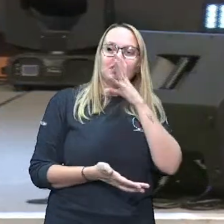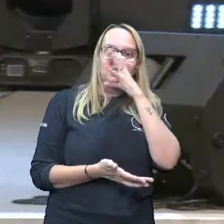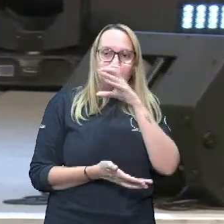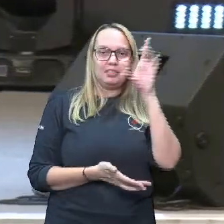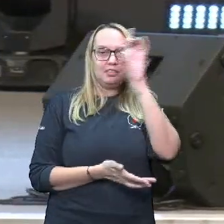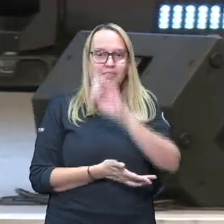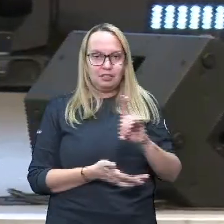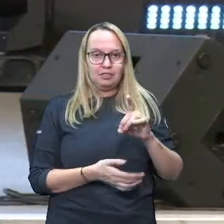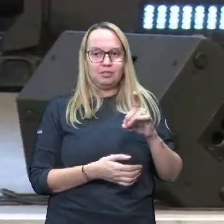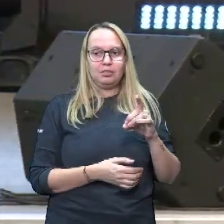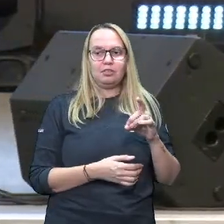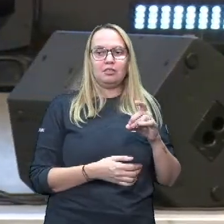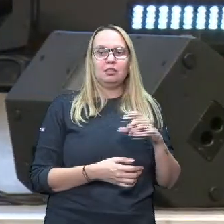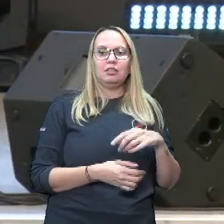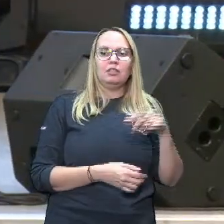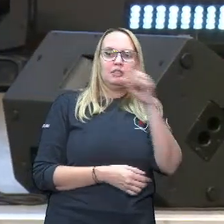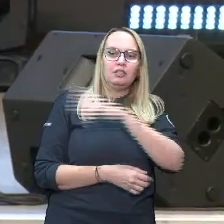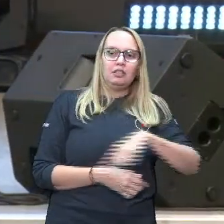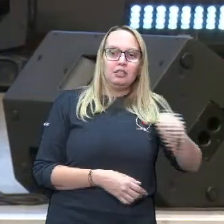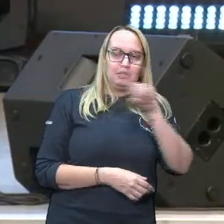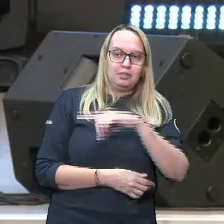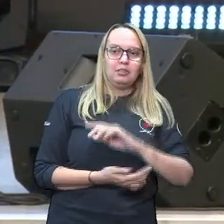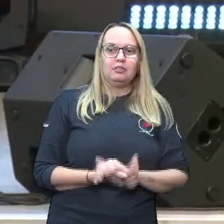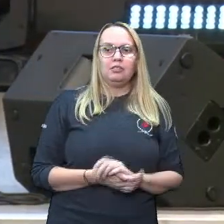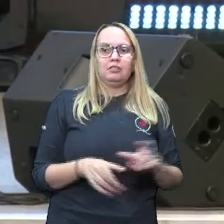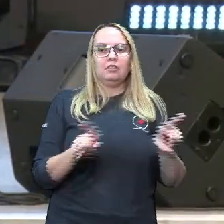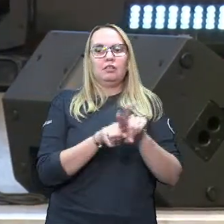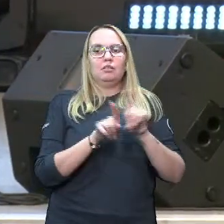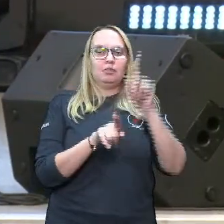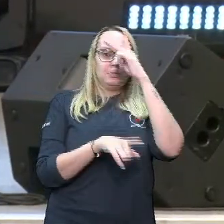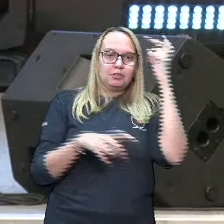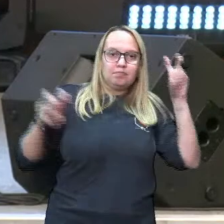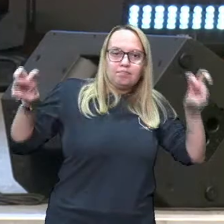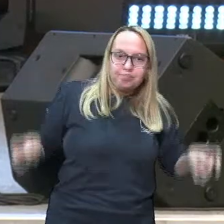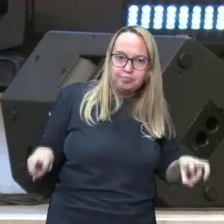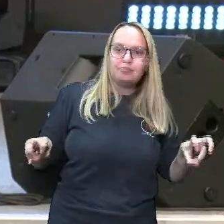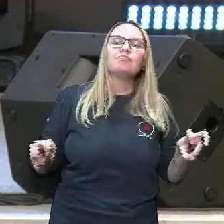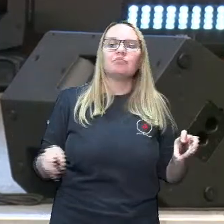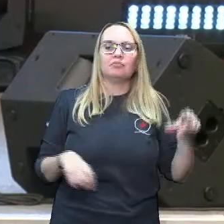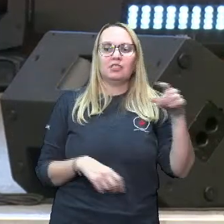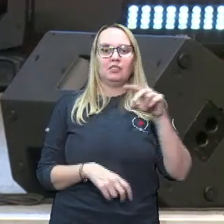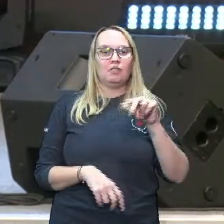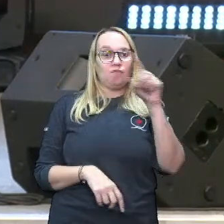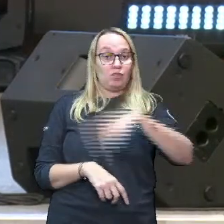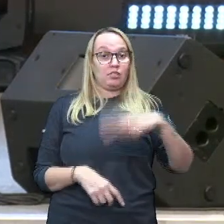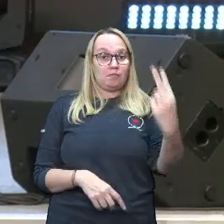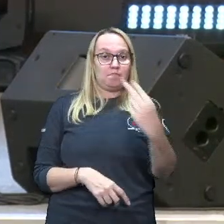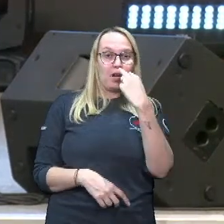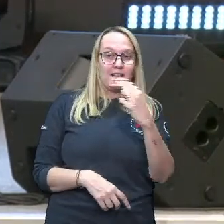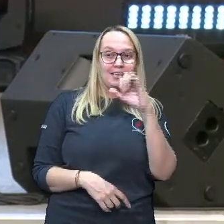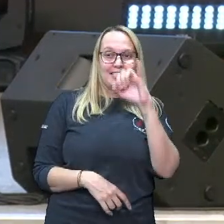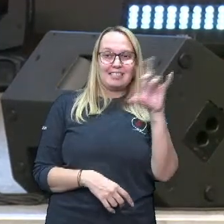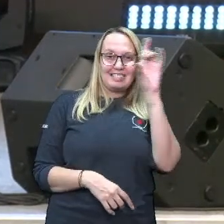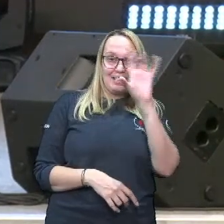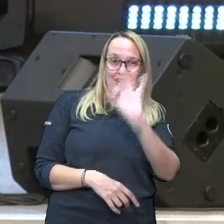para você. A prova dessa insistência de Deus é você olhando para mim e pensando, ah, se não fosse Deus, eu ainda estaria naquele